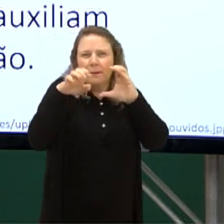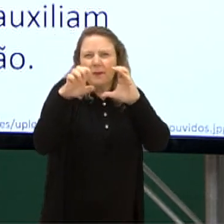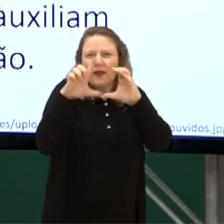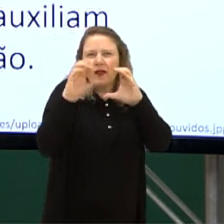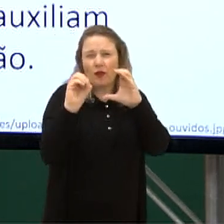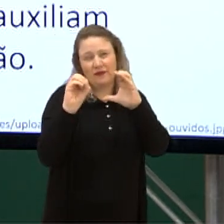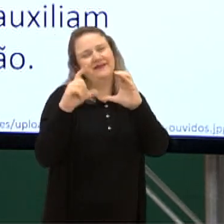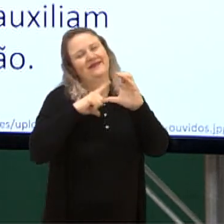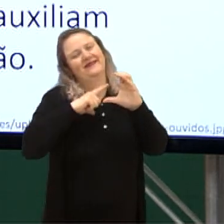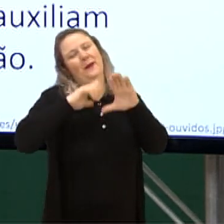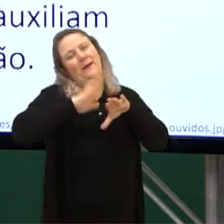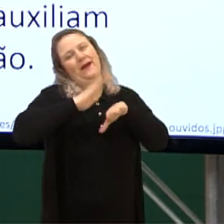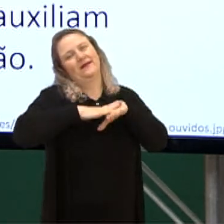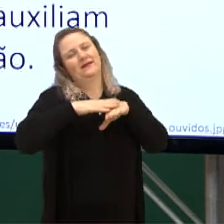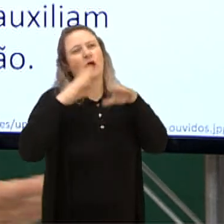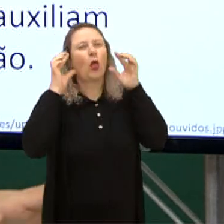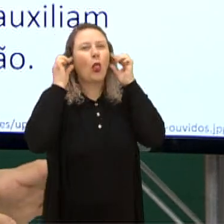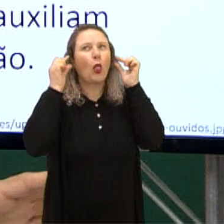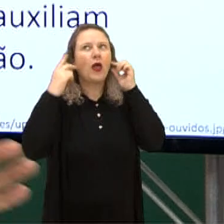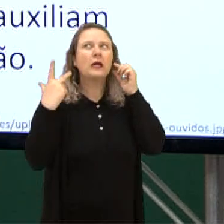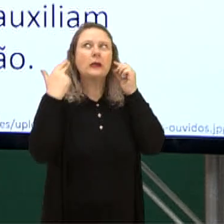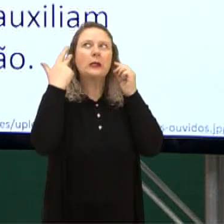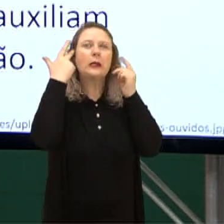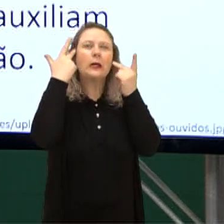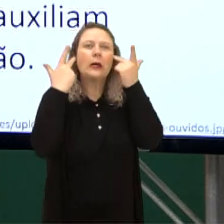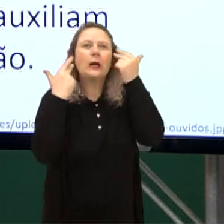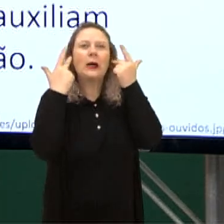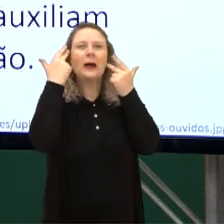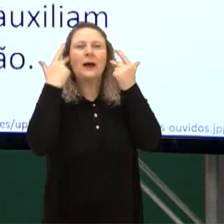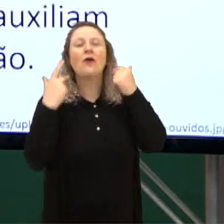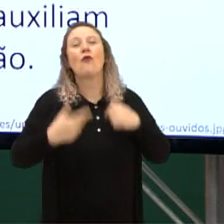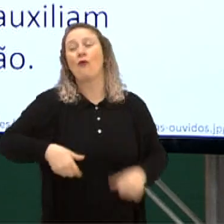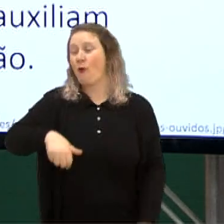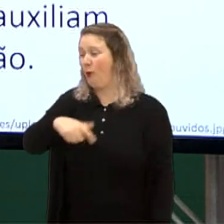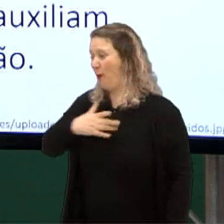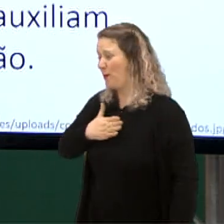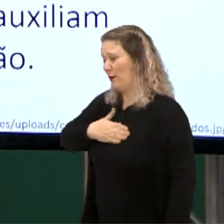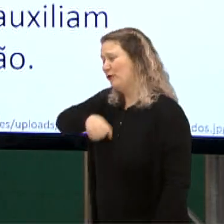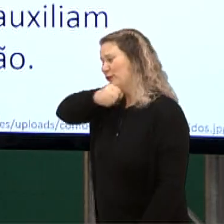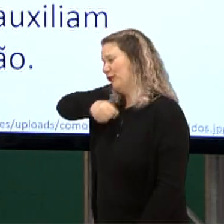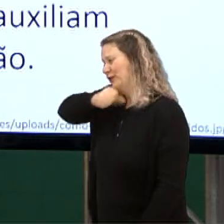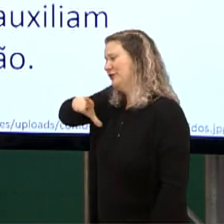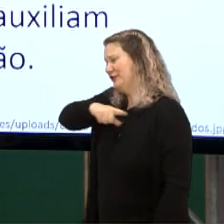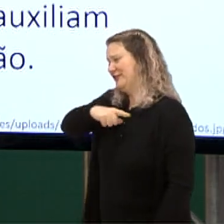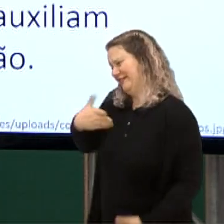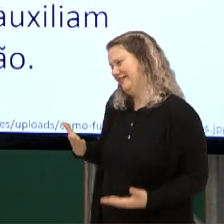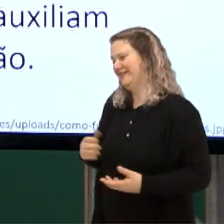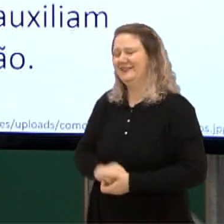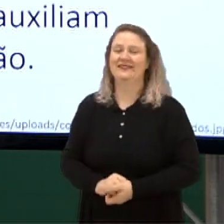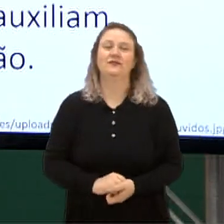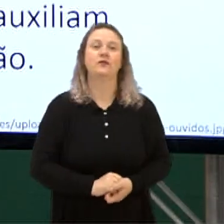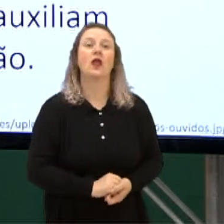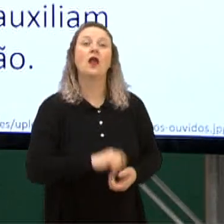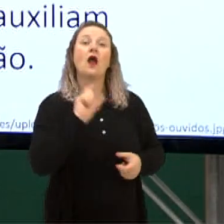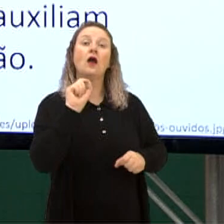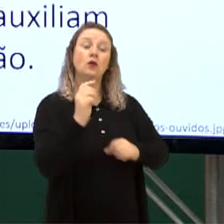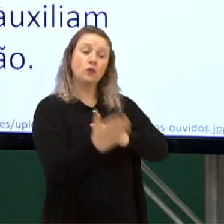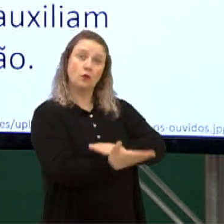cortar, não é verdade? Meu vô tinha. O vô, ai, tadinho. Então, esses pelos, eles ajudam a